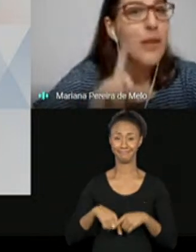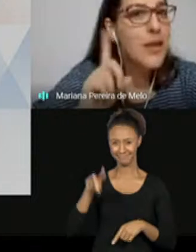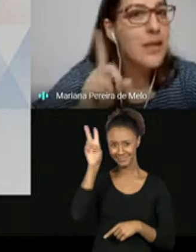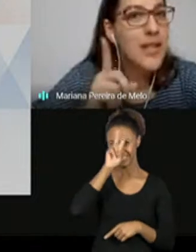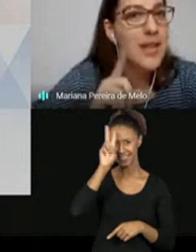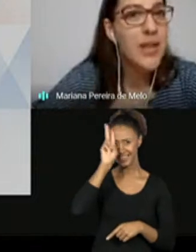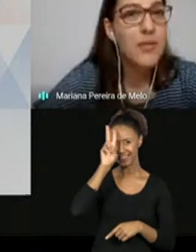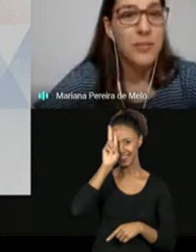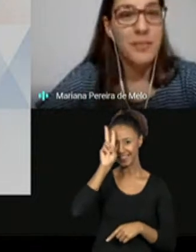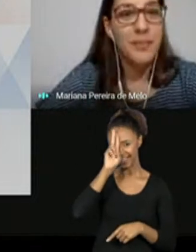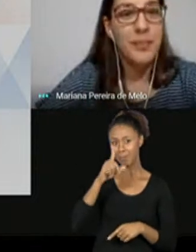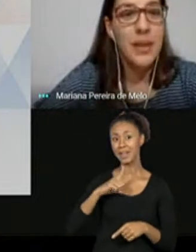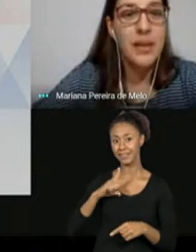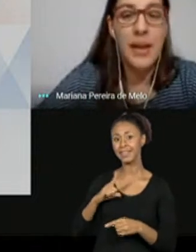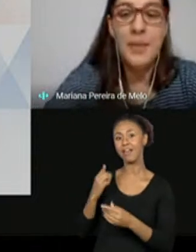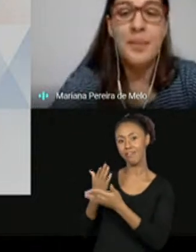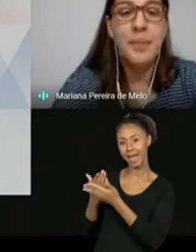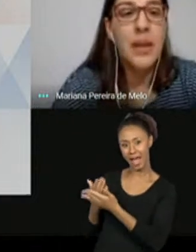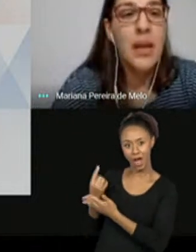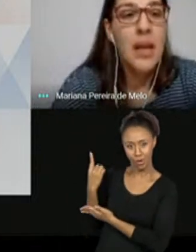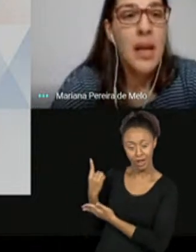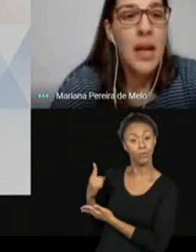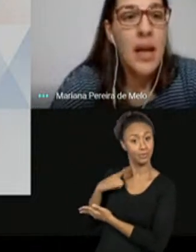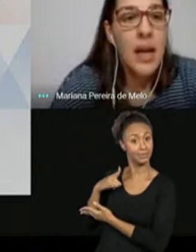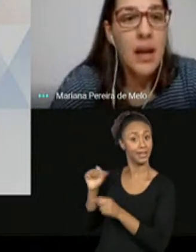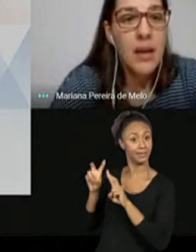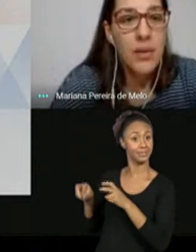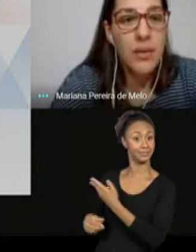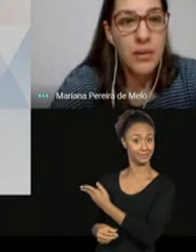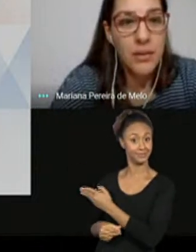professor falou isso na semana 1, tá?